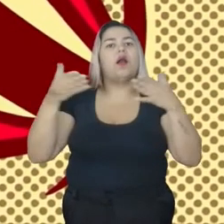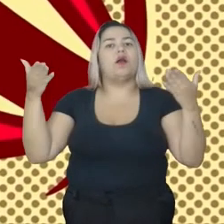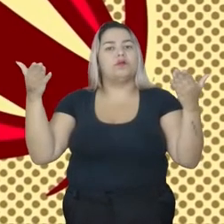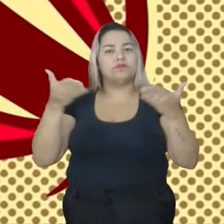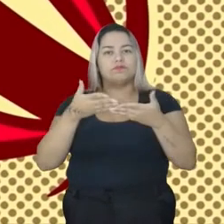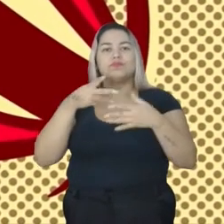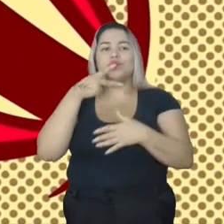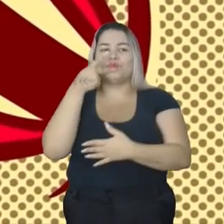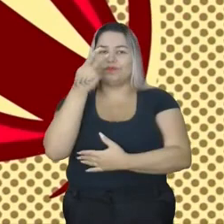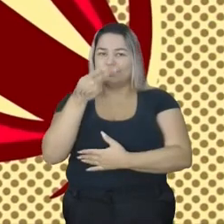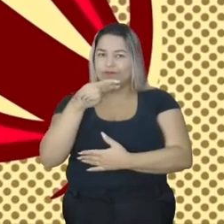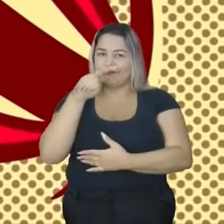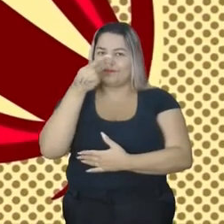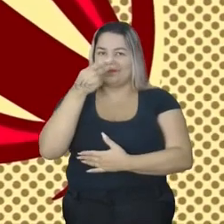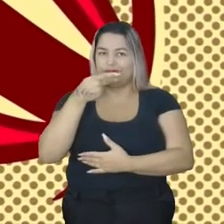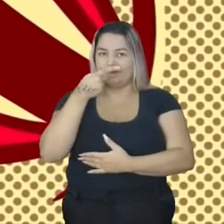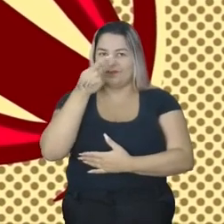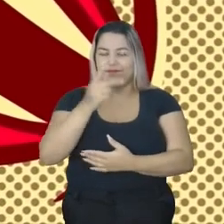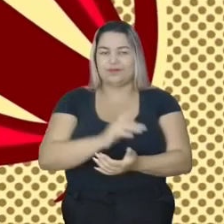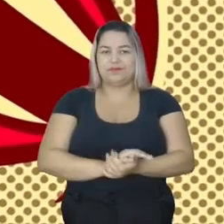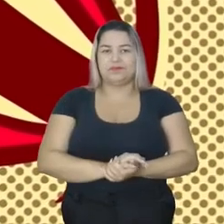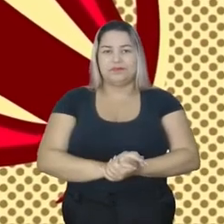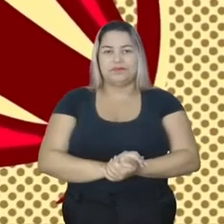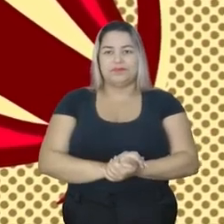agora eu vou falar.